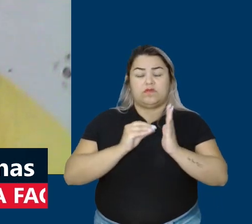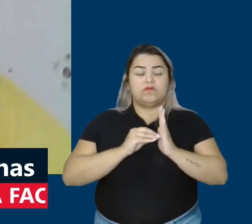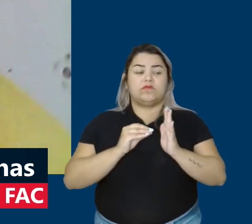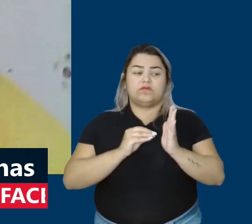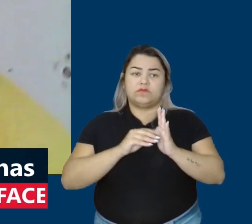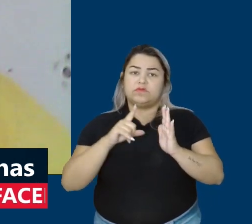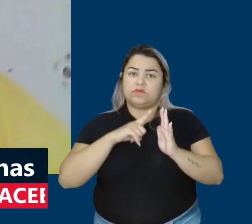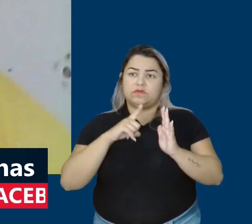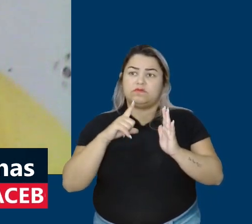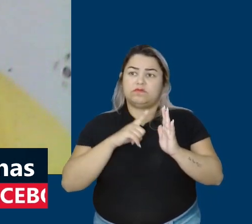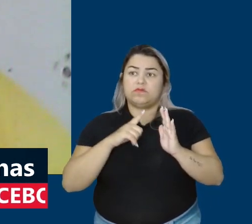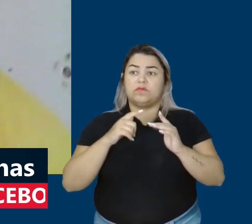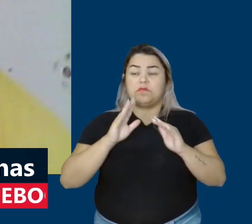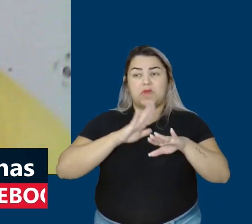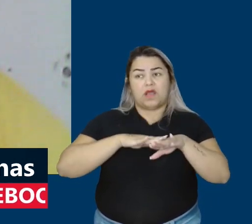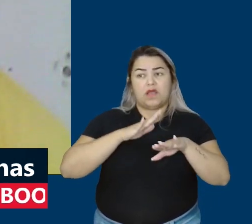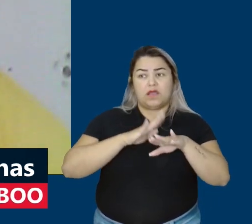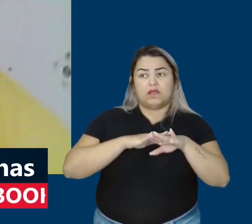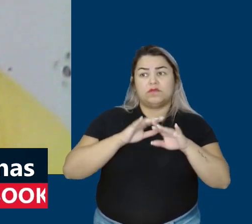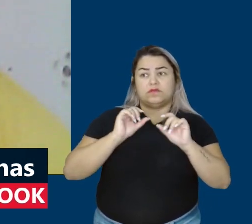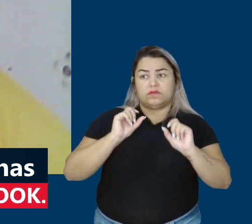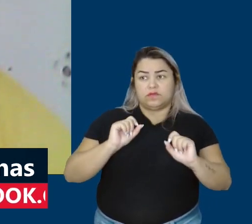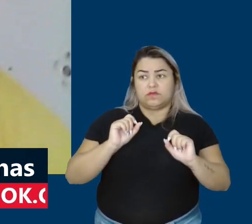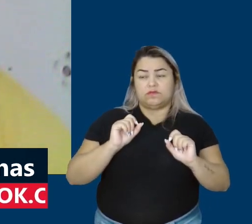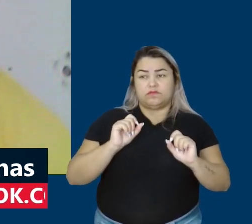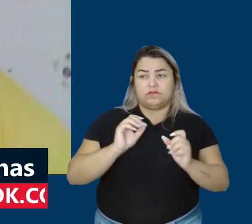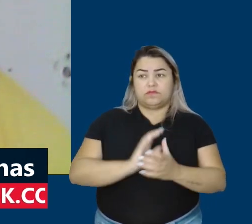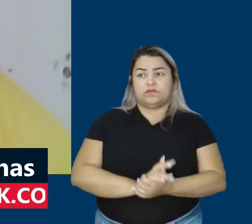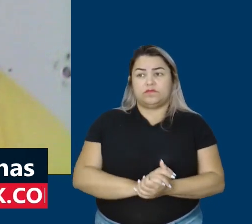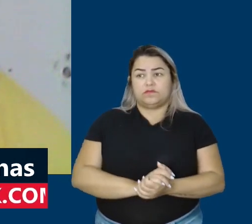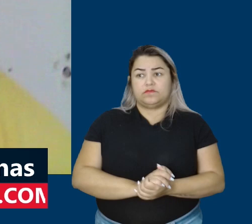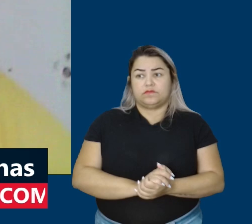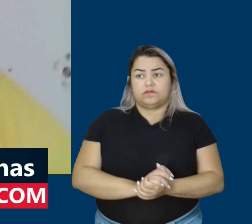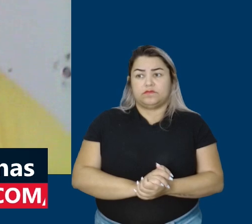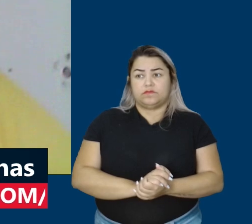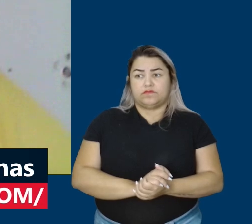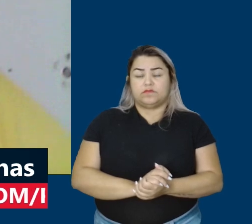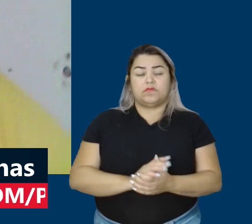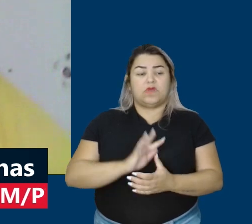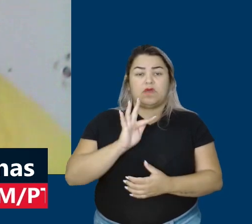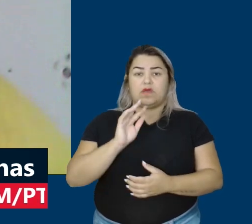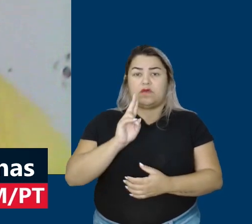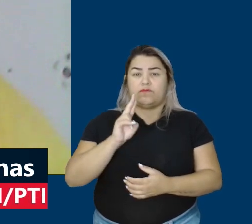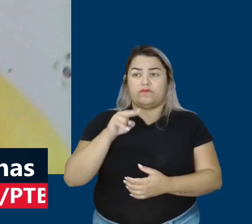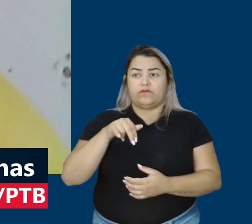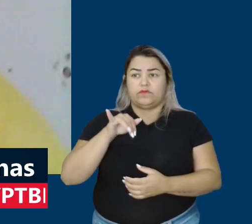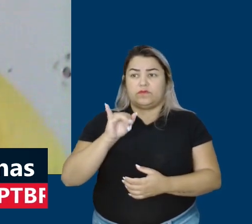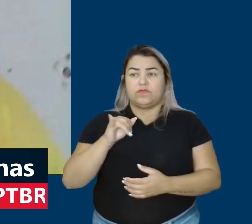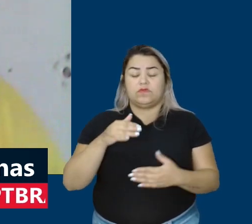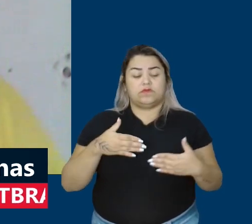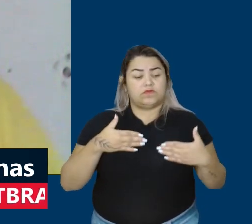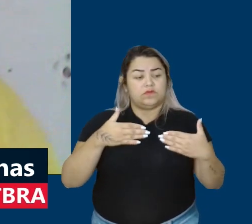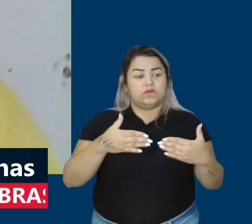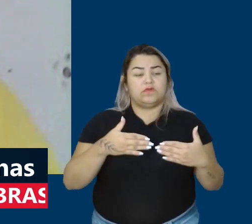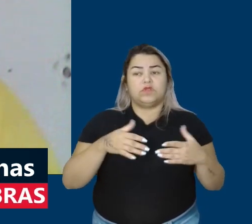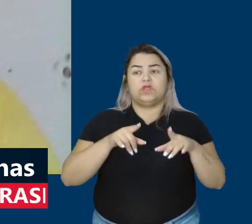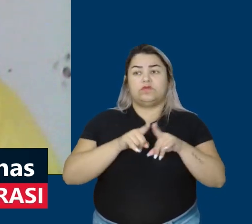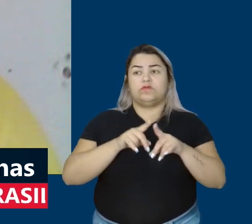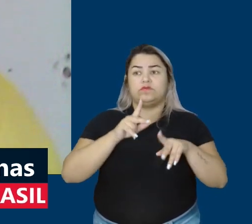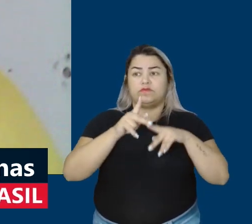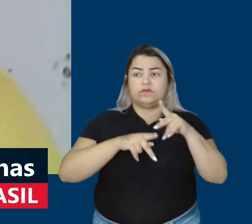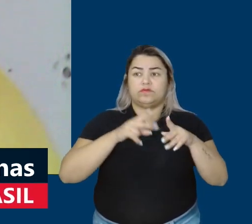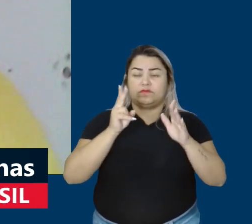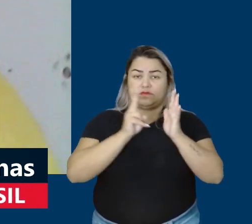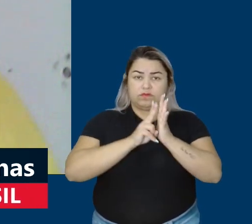ainda, temos que atualizar mais. Eu acho que essa relação da UFUNAI, do Ministério dos Povos Indígenas vai ajudar